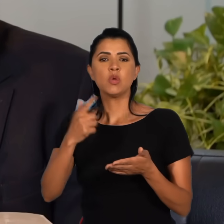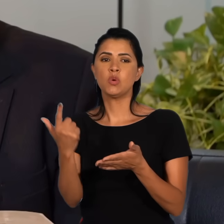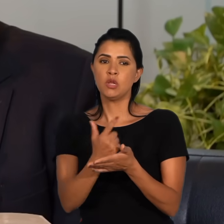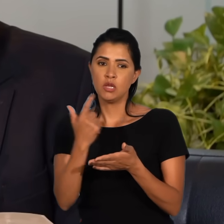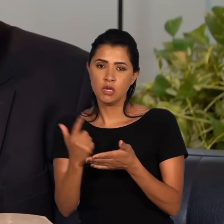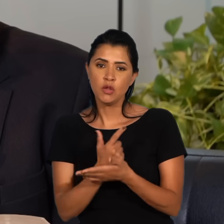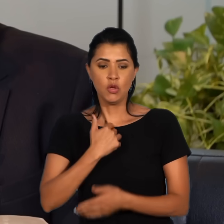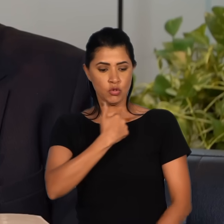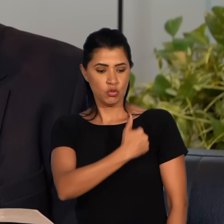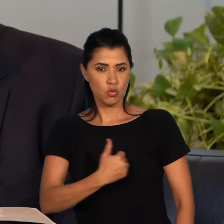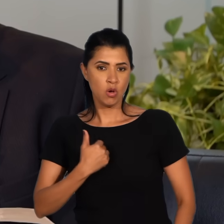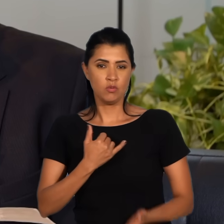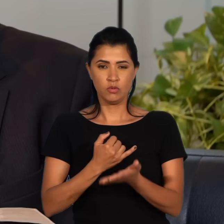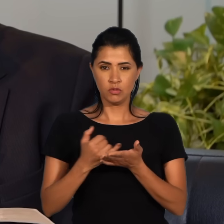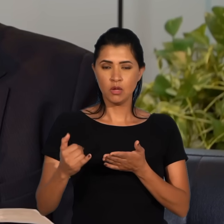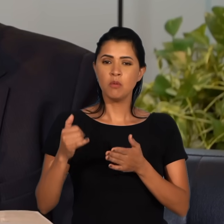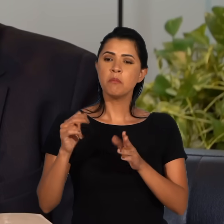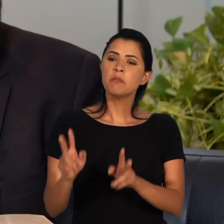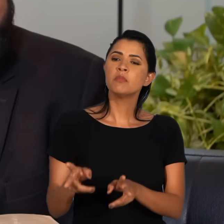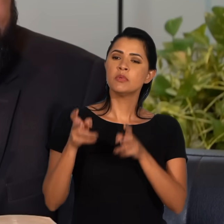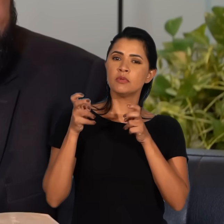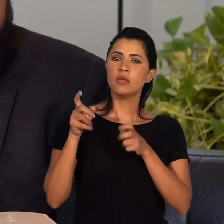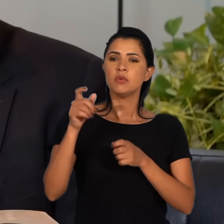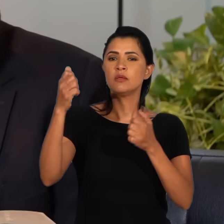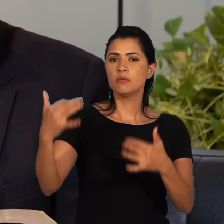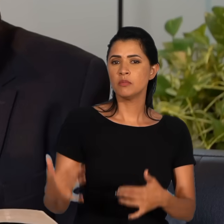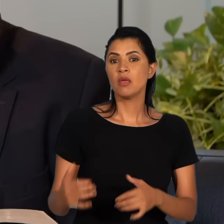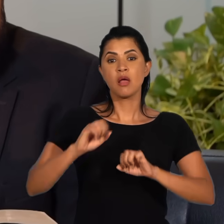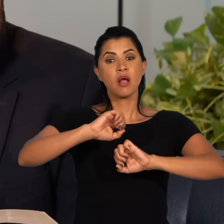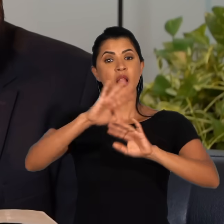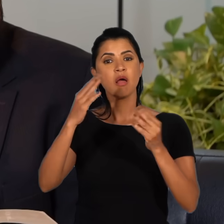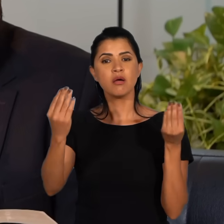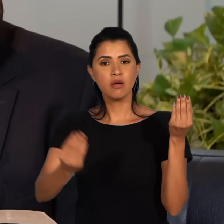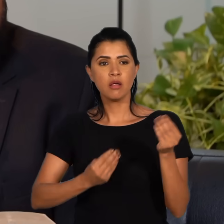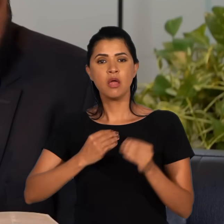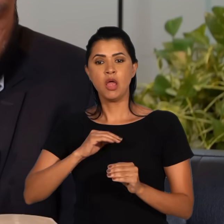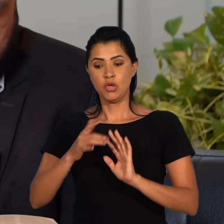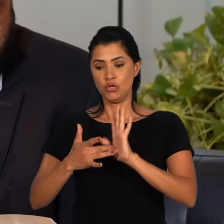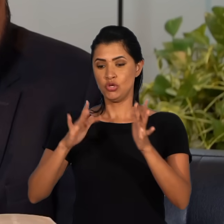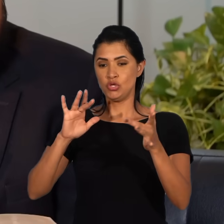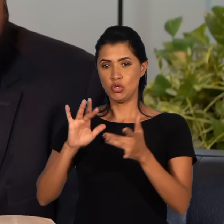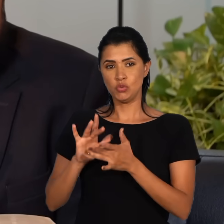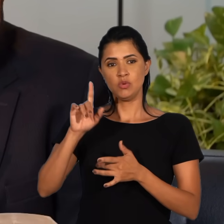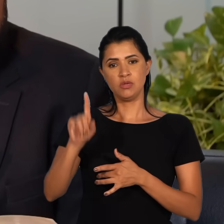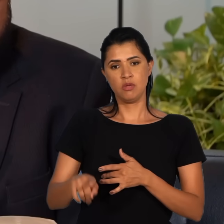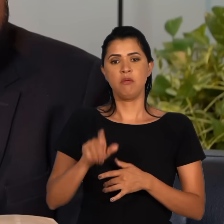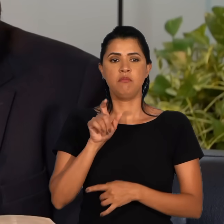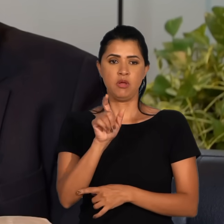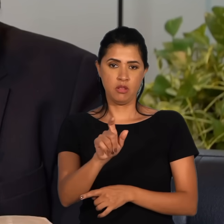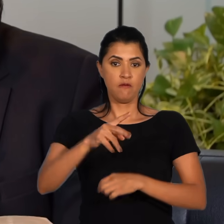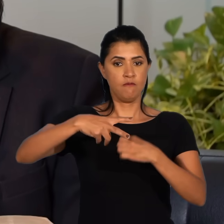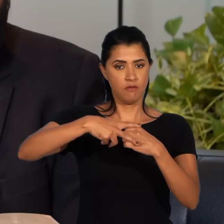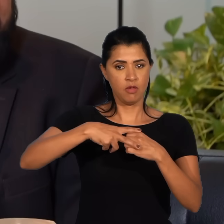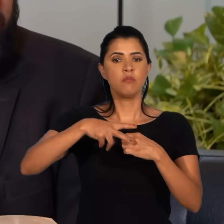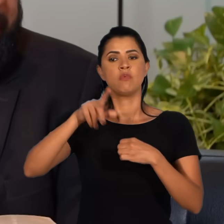livro de João Especialmente na sua introdução a gente percebe que ele afirma de maneira clara que Jesus é essa palavra é esse